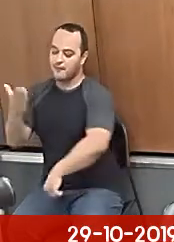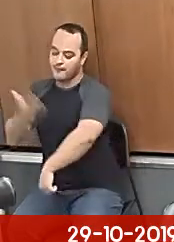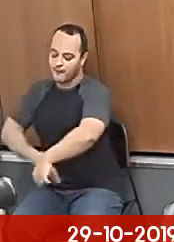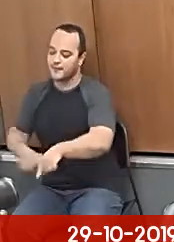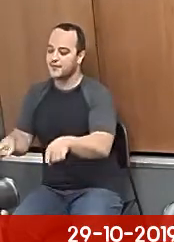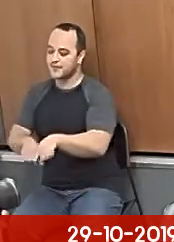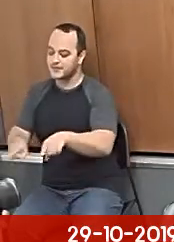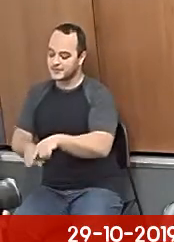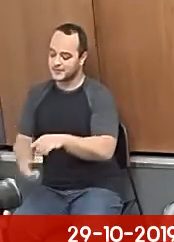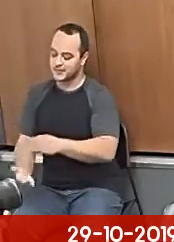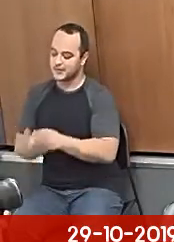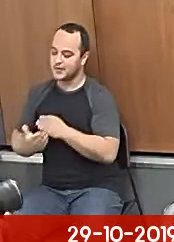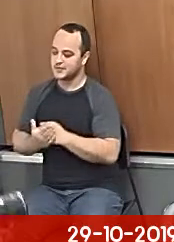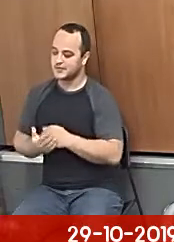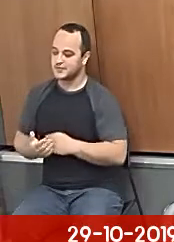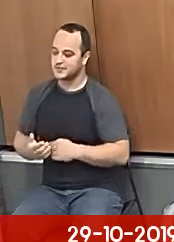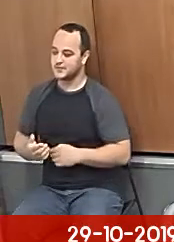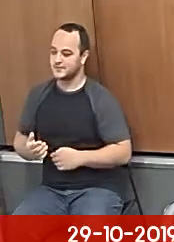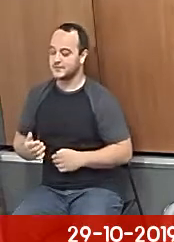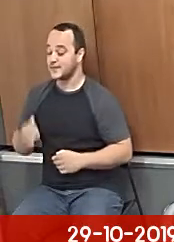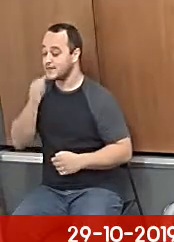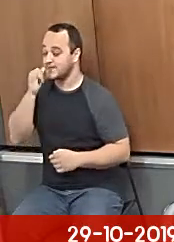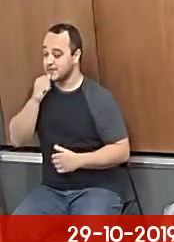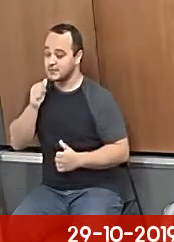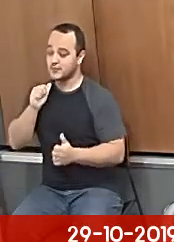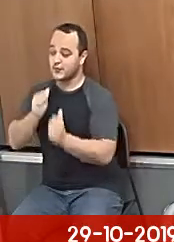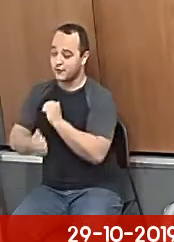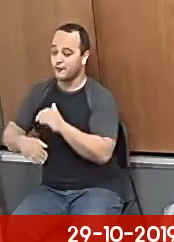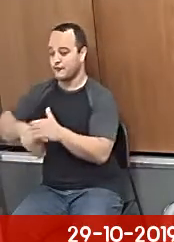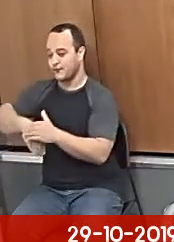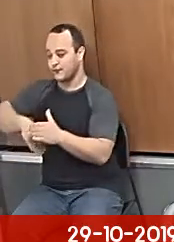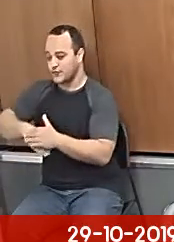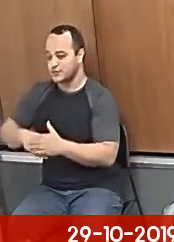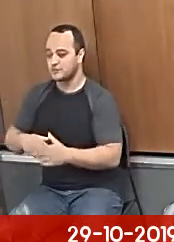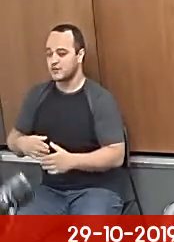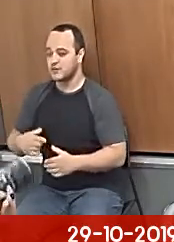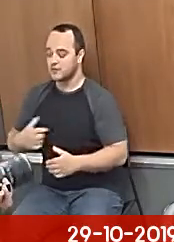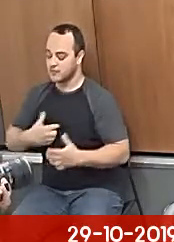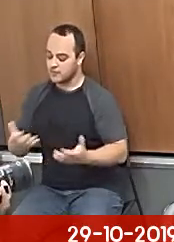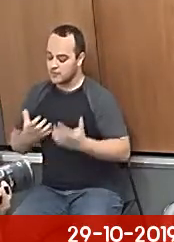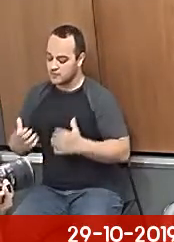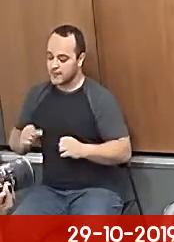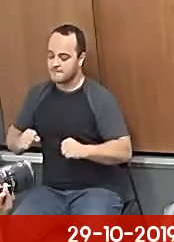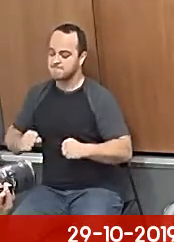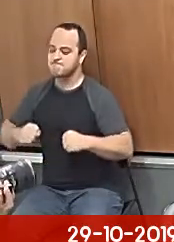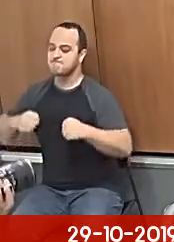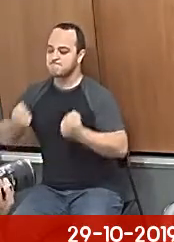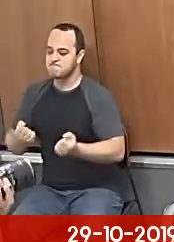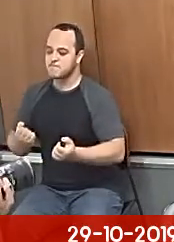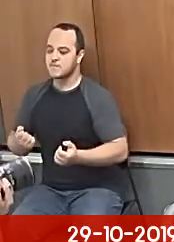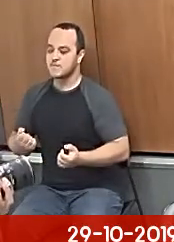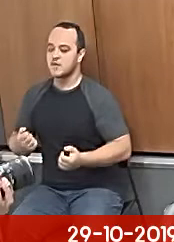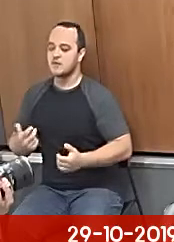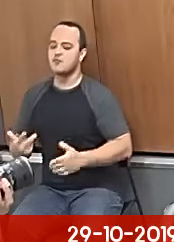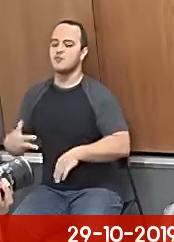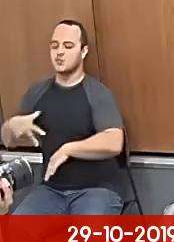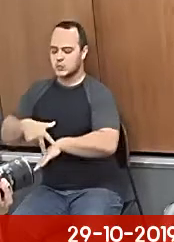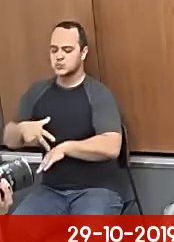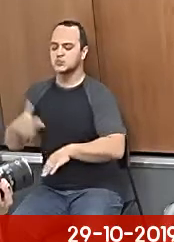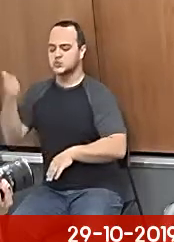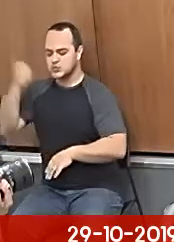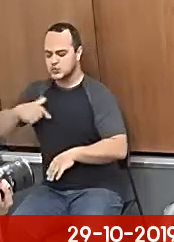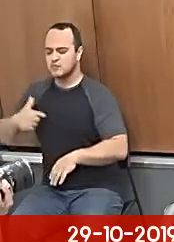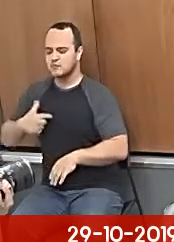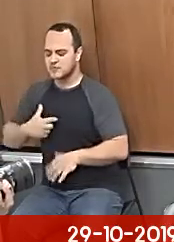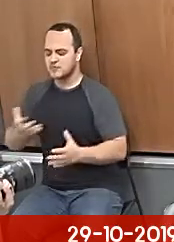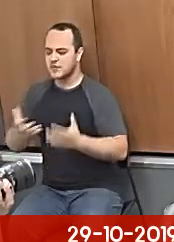esportes amputados e etc., eu quero ter a superação de fazer o que eu amo, voltar ao futebol. E